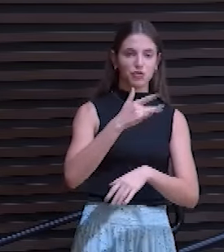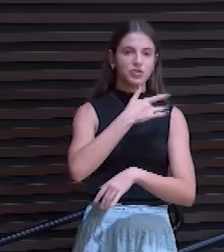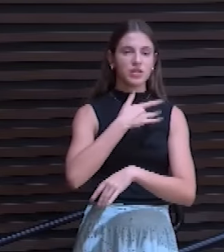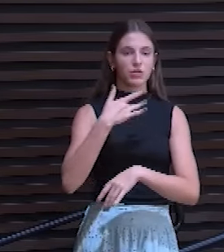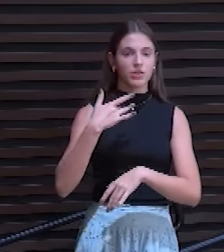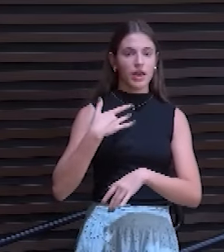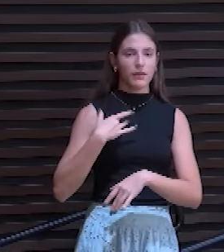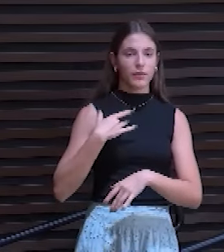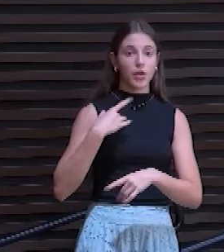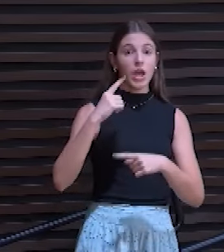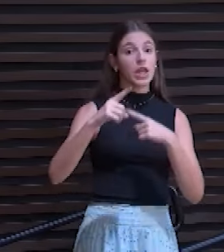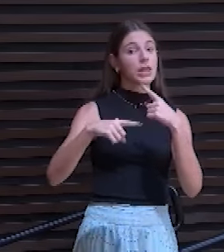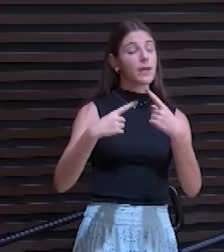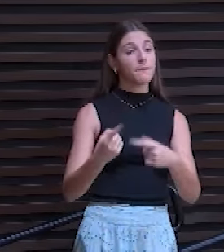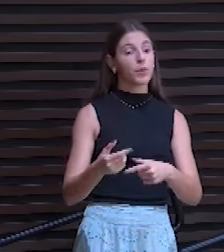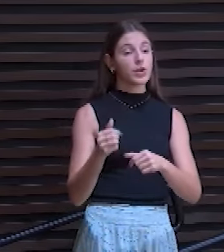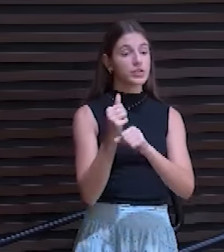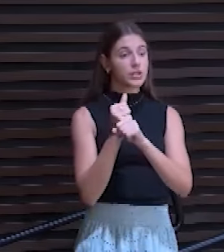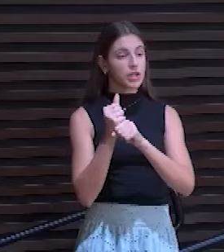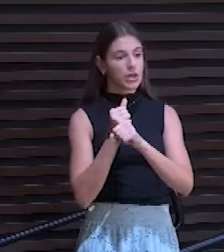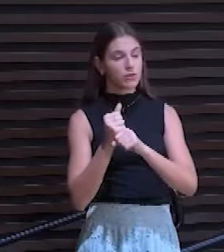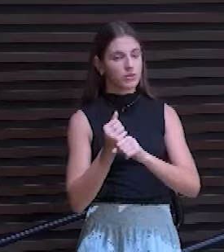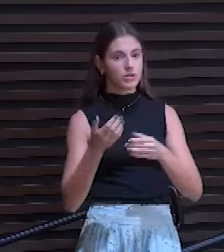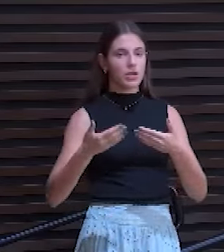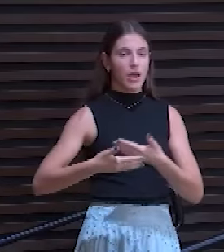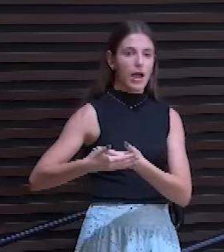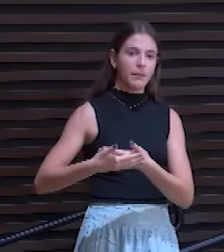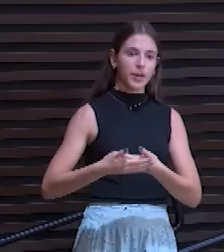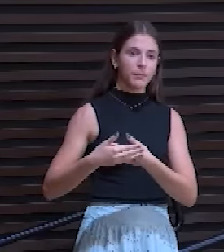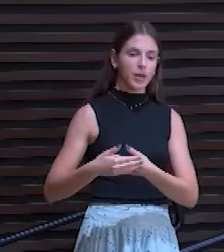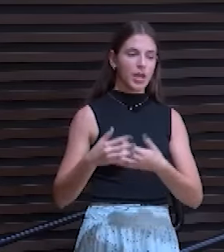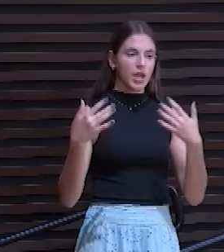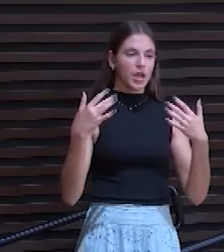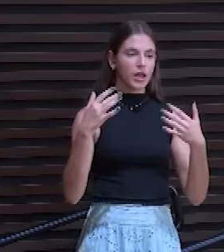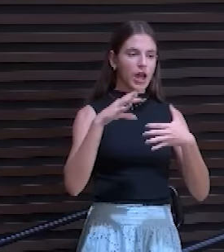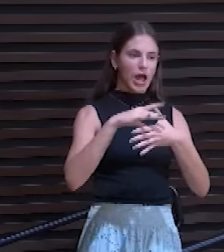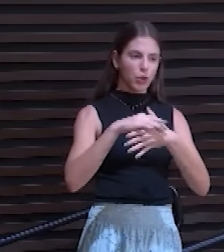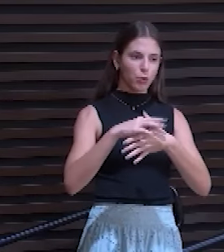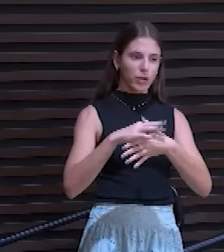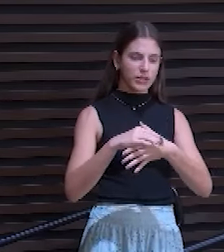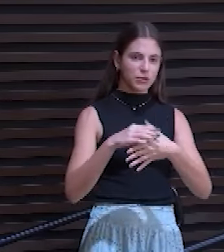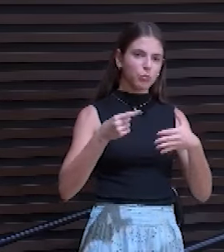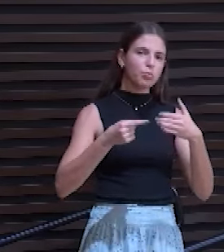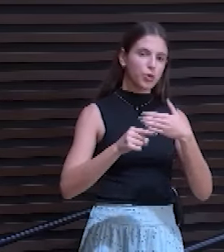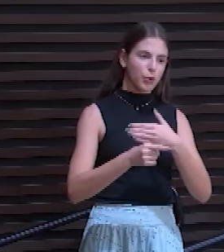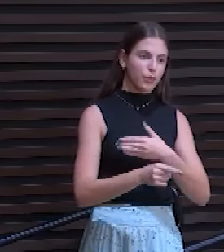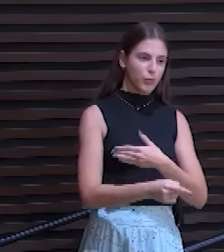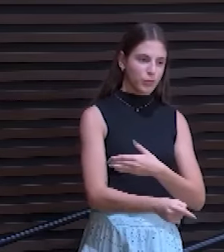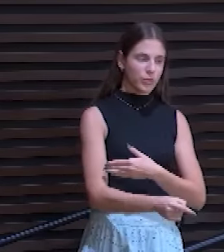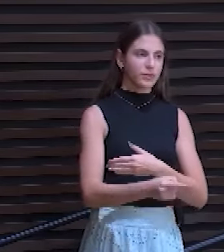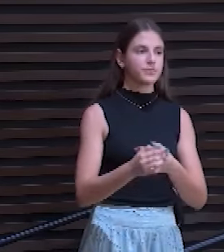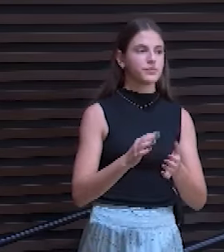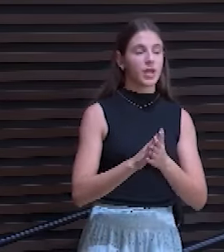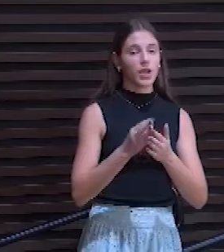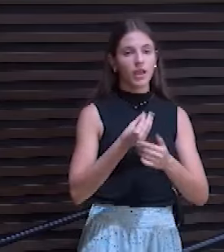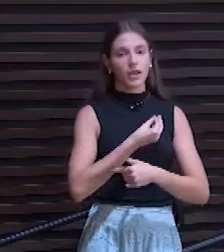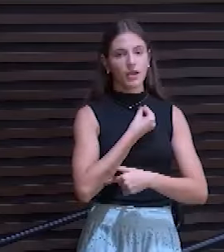adoeceu gravemente. Por causa disso, a rotina da família passou a incluir remédios